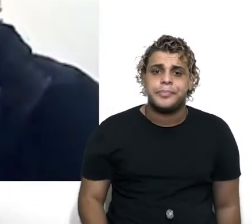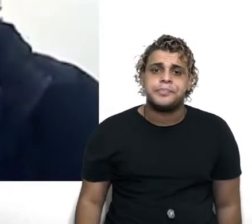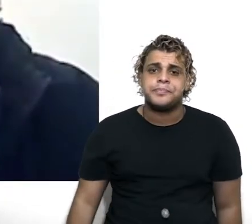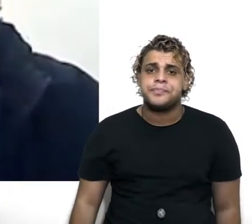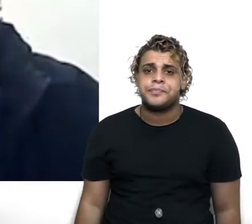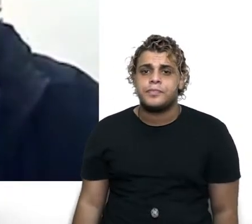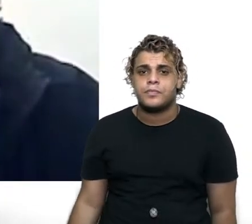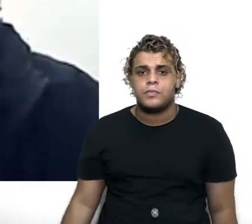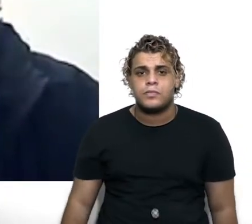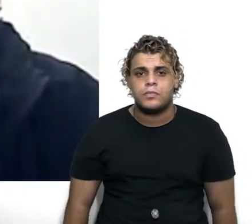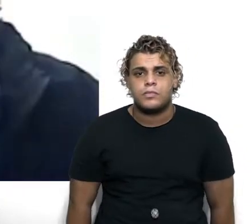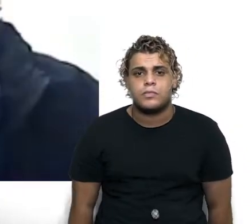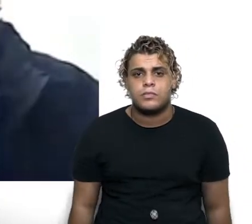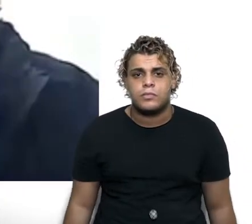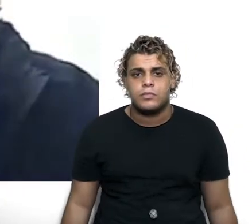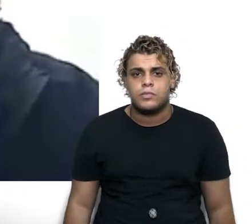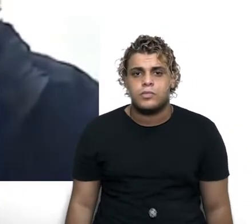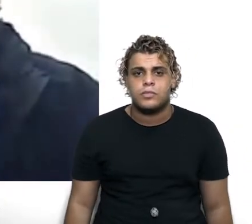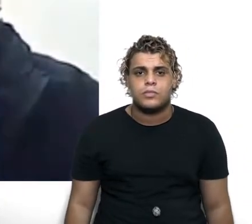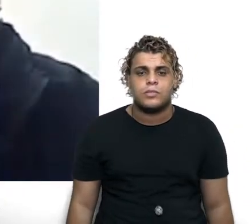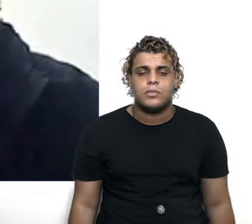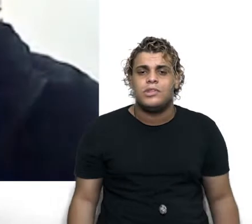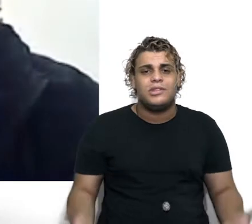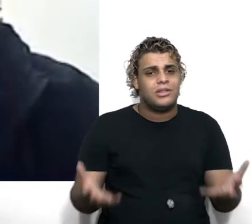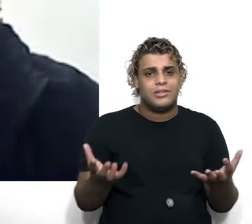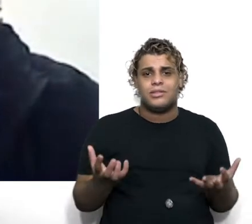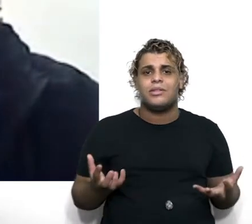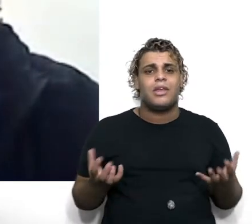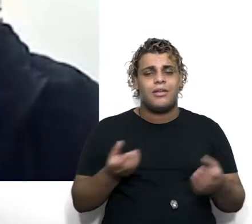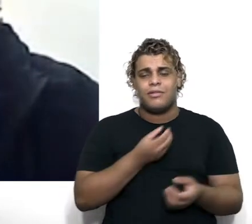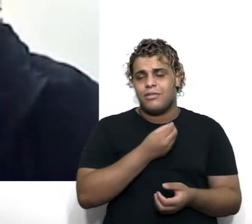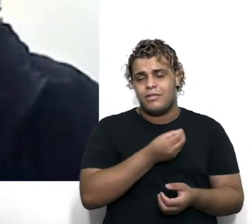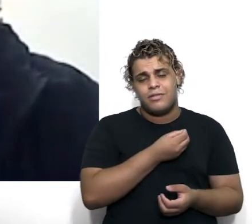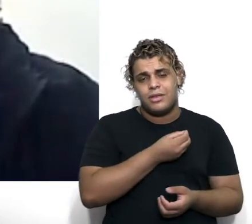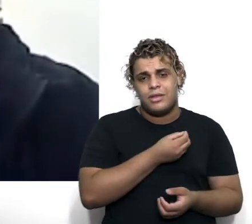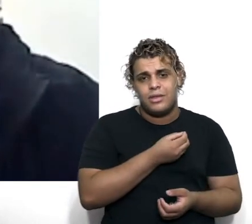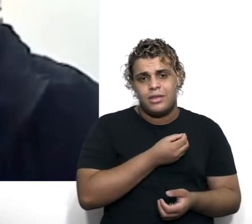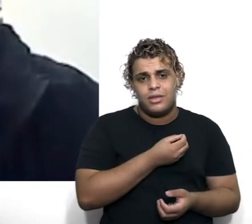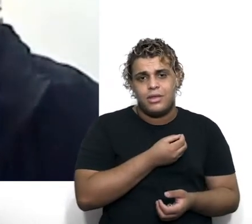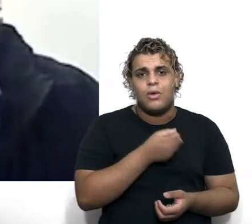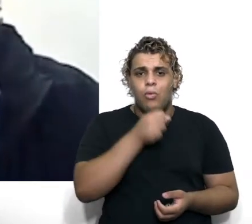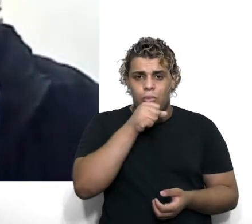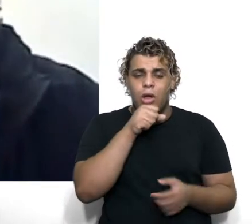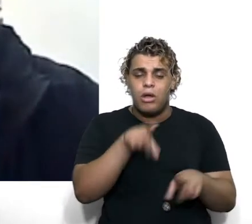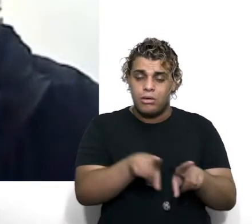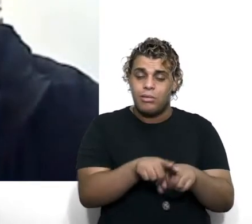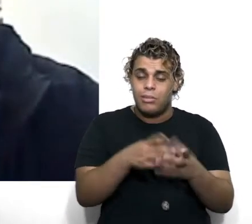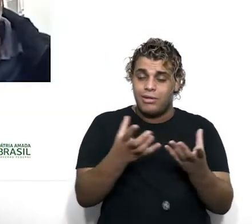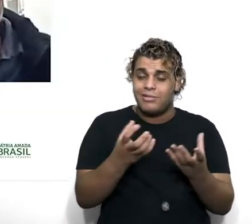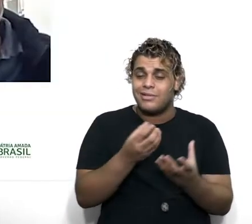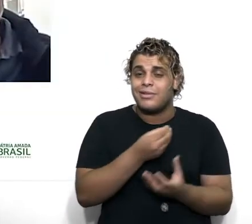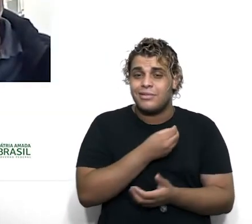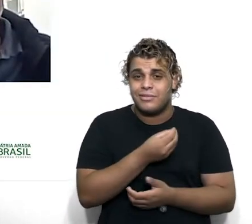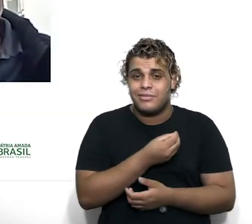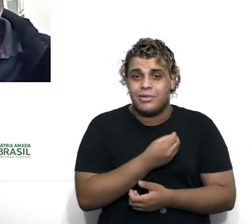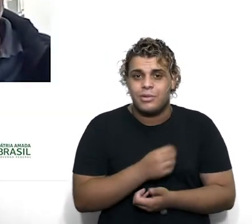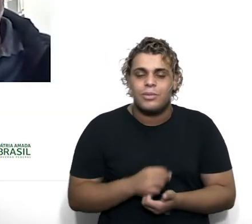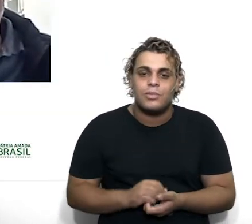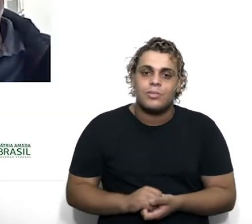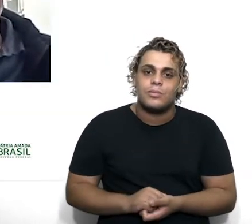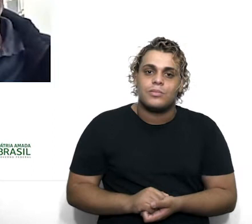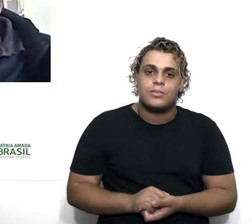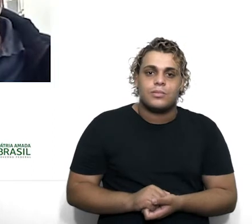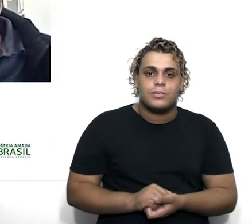exige viver, quero viver. Eu escrevi um livro que é Os Velhos Também Querem Viver. Está aqui, eu estava passando.